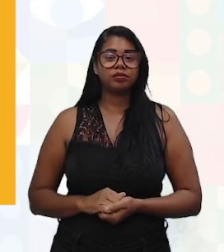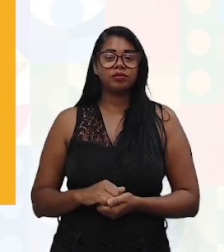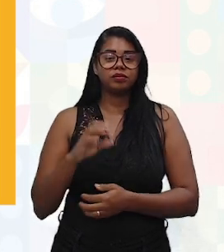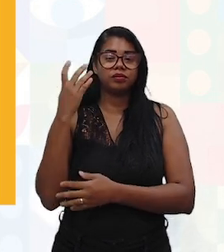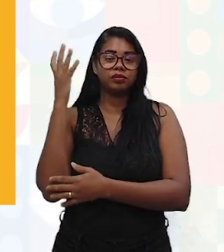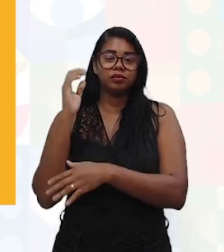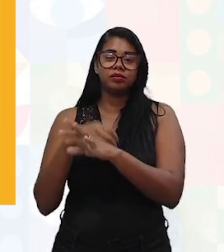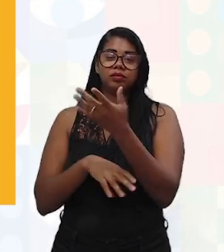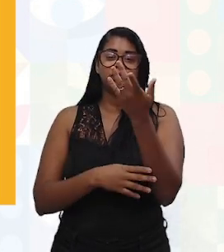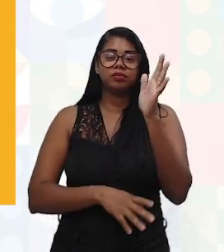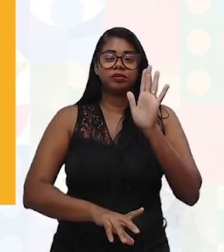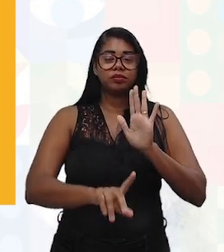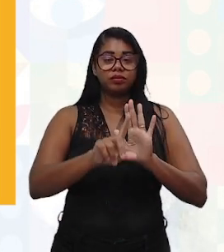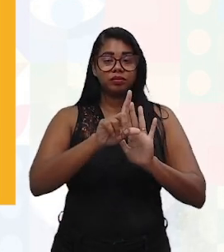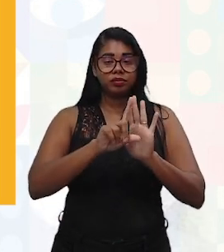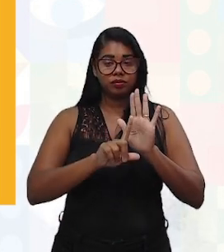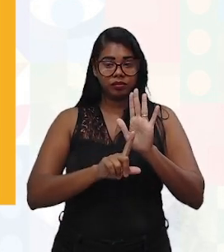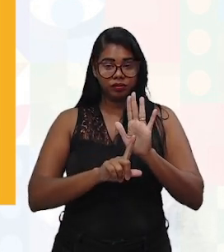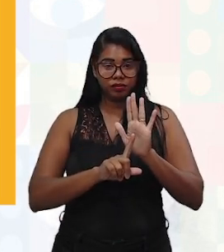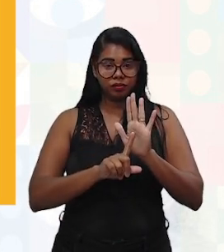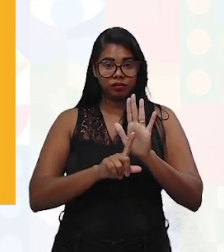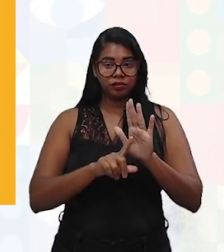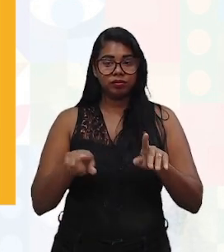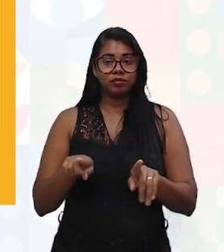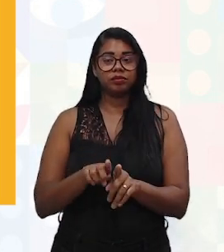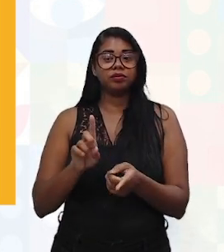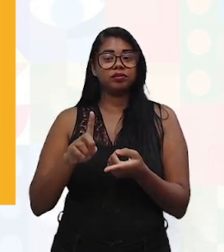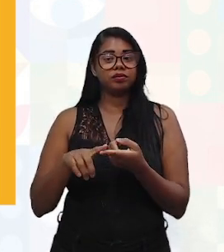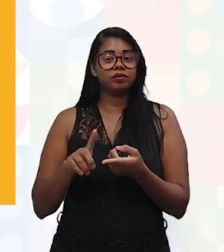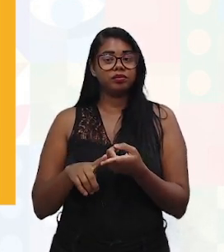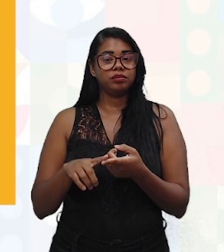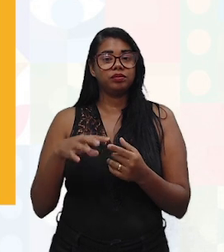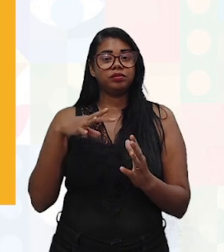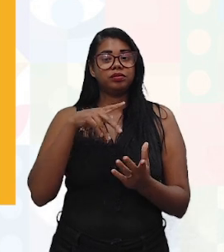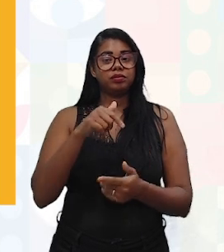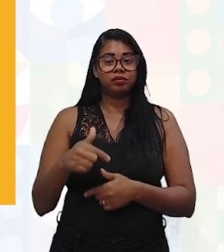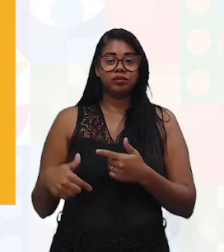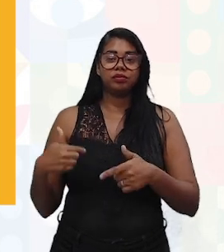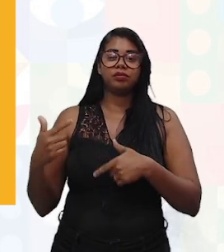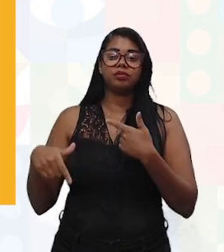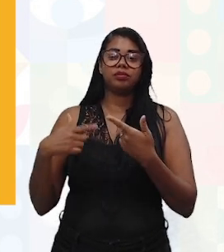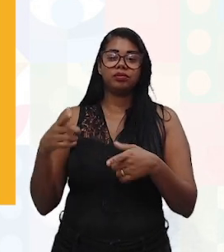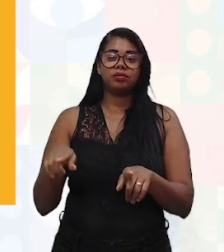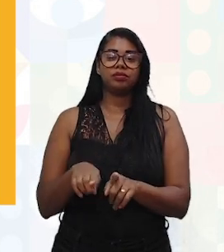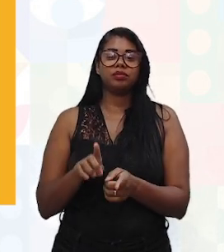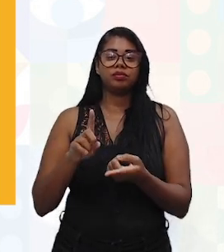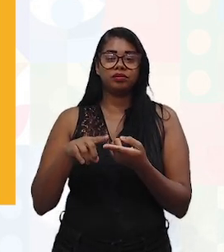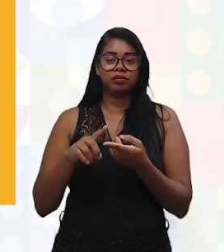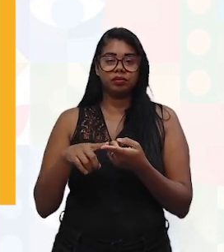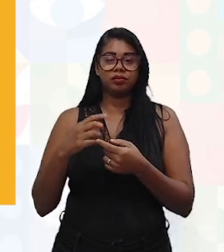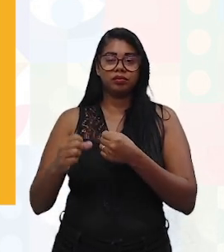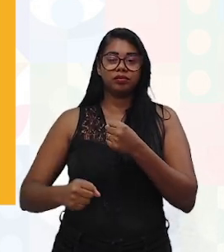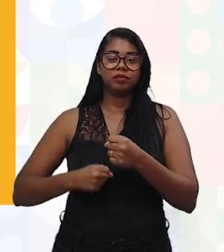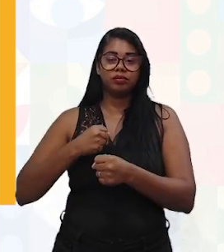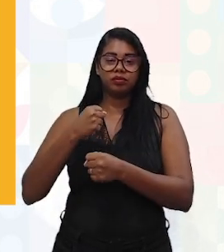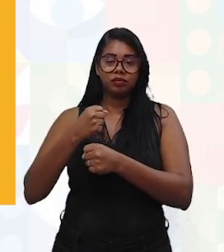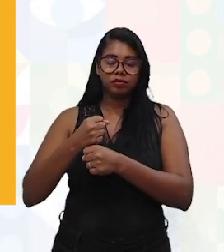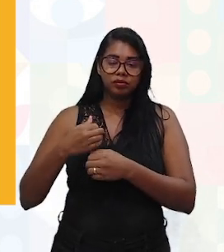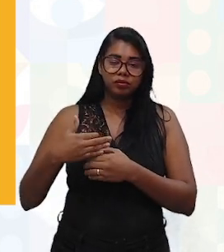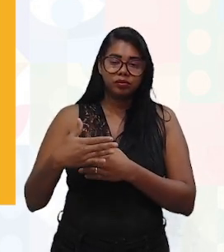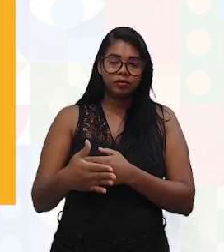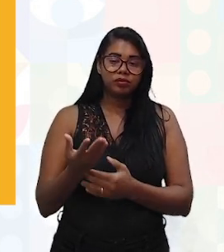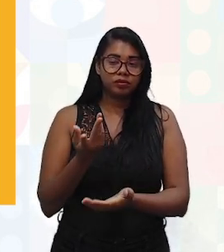questões da legislação, as questões do mundo do trabalho. E todo ano, quando esse fórum